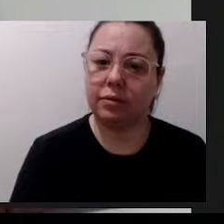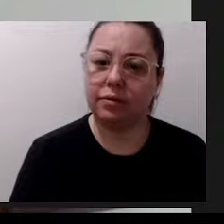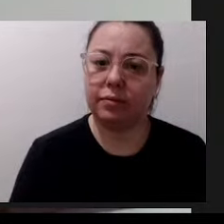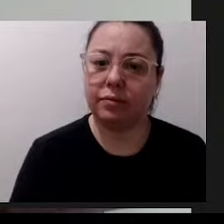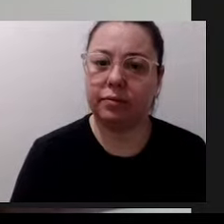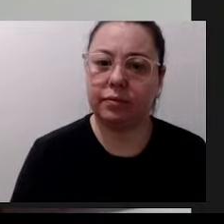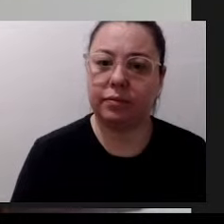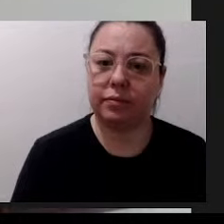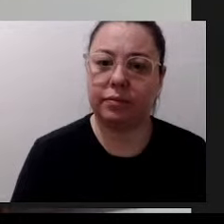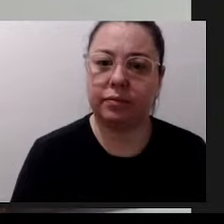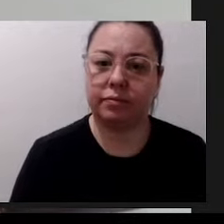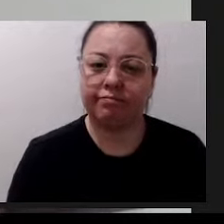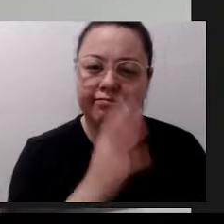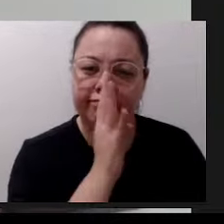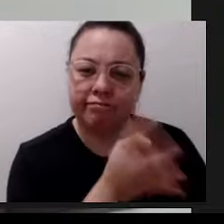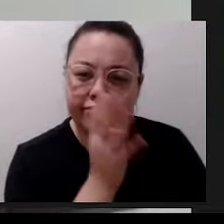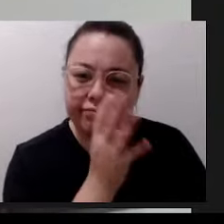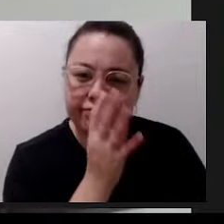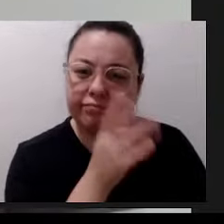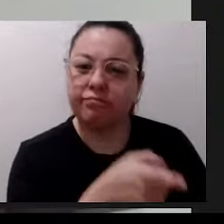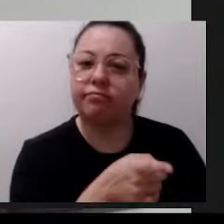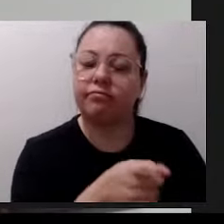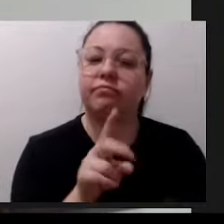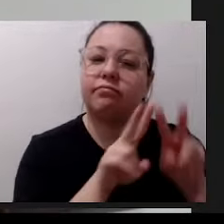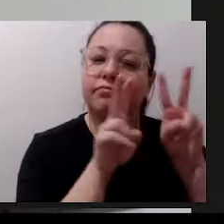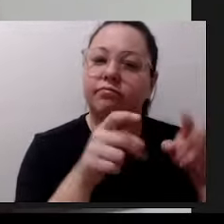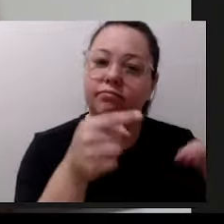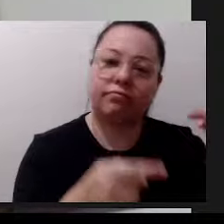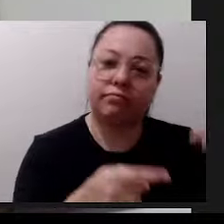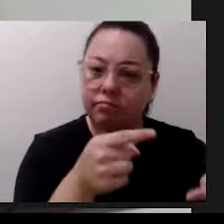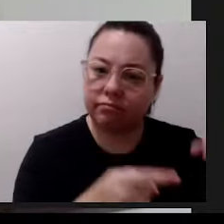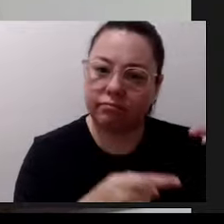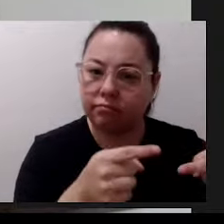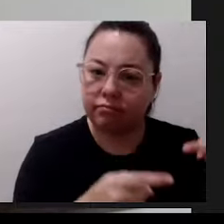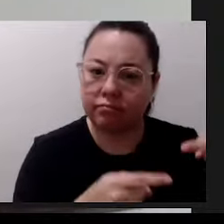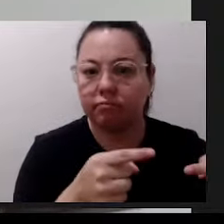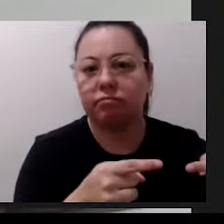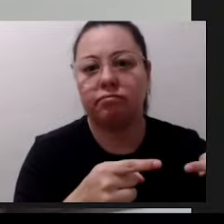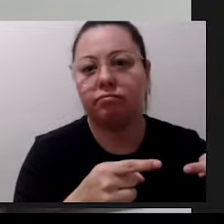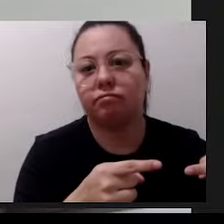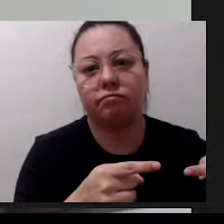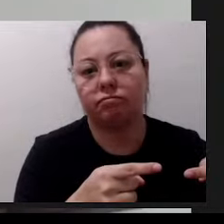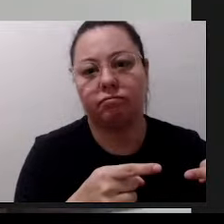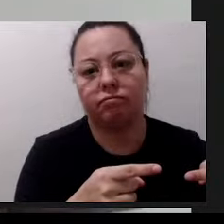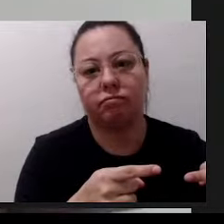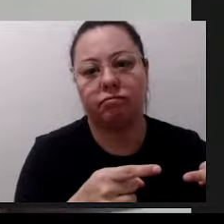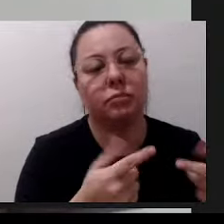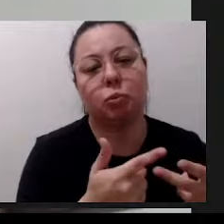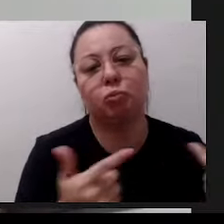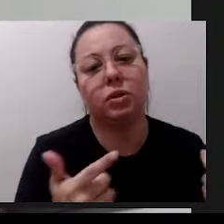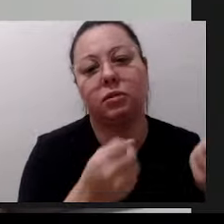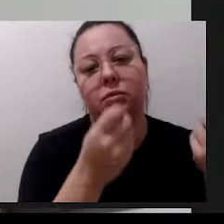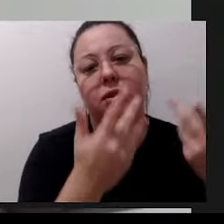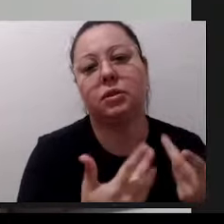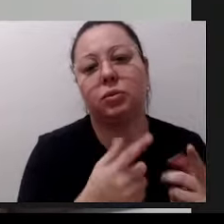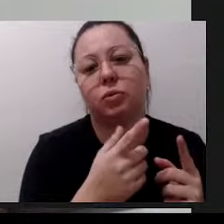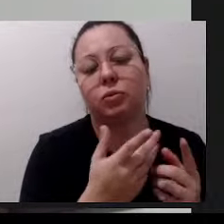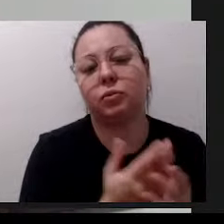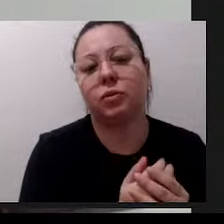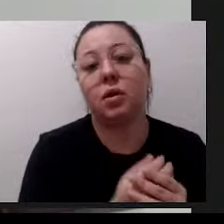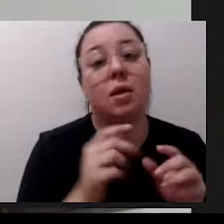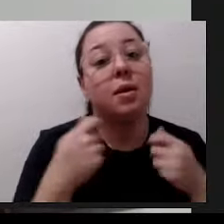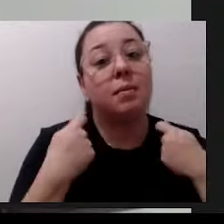As acusações genéricas na refrega da disputa não implicam a presença do elemento subjetivo do tipo, e mesmo por isso merecem a